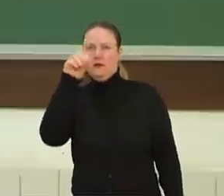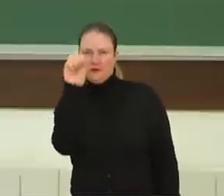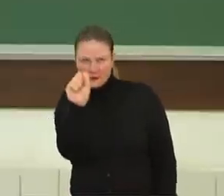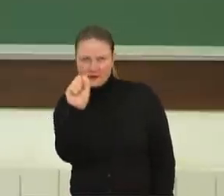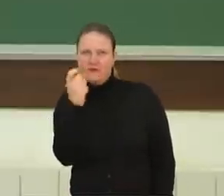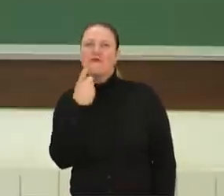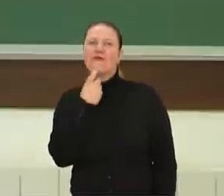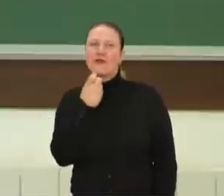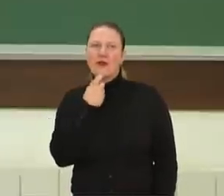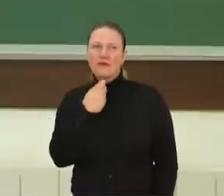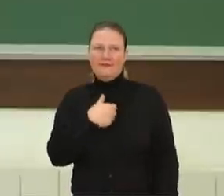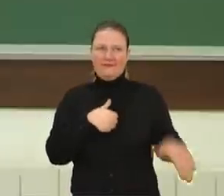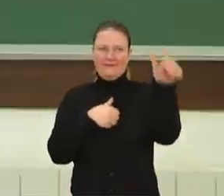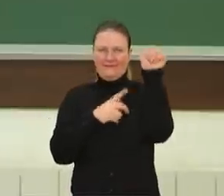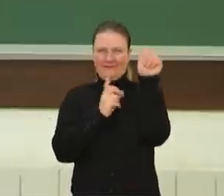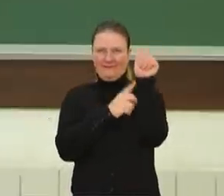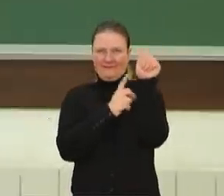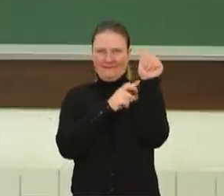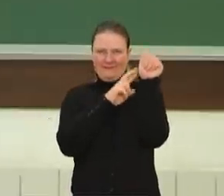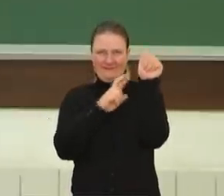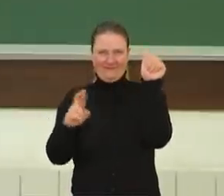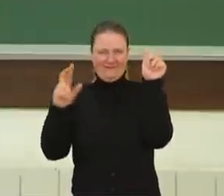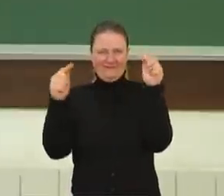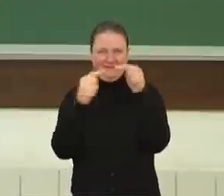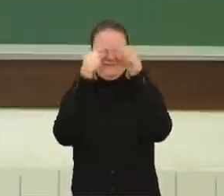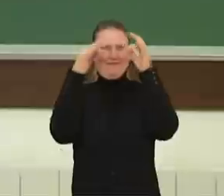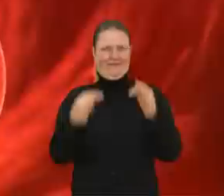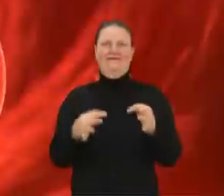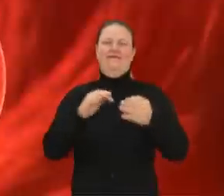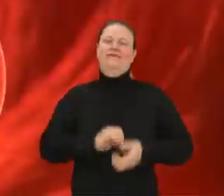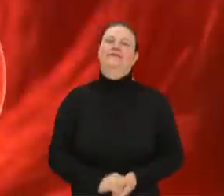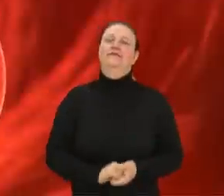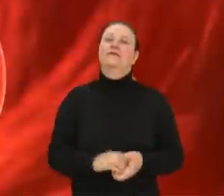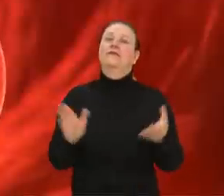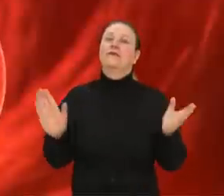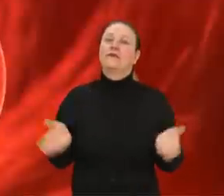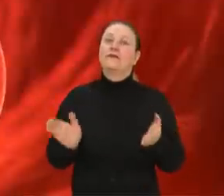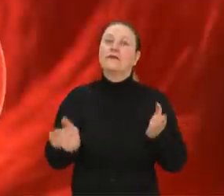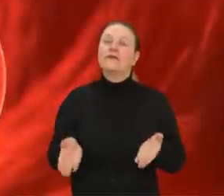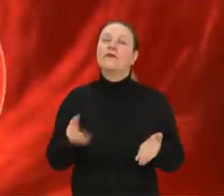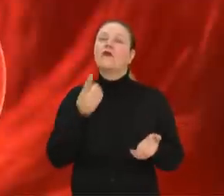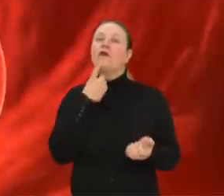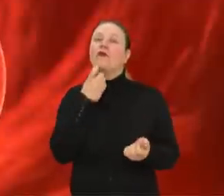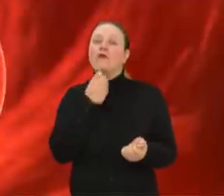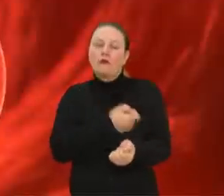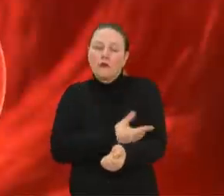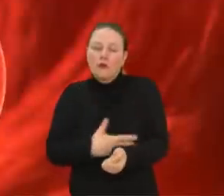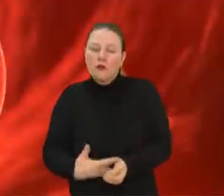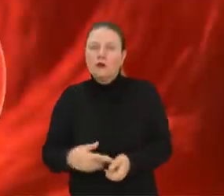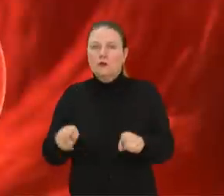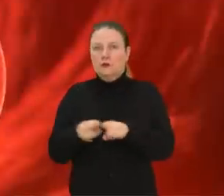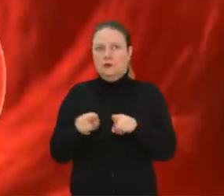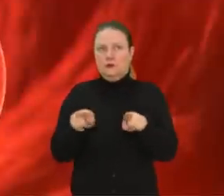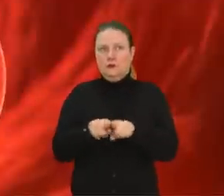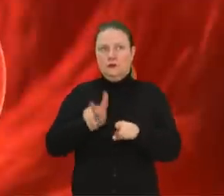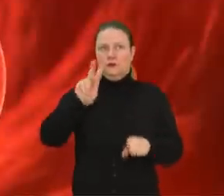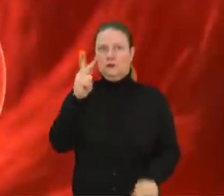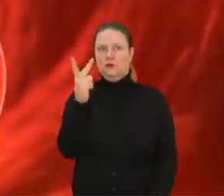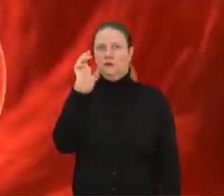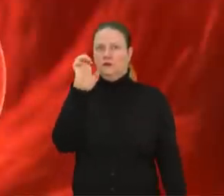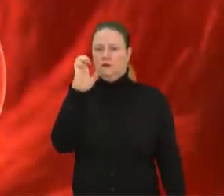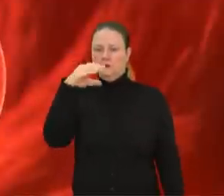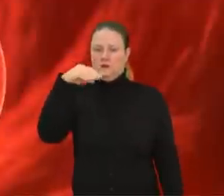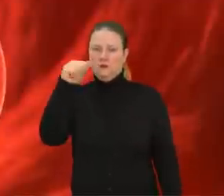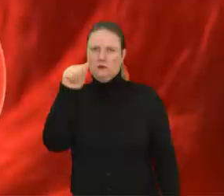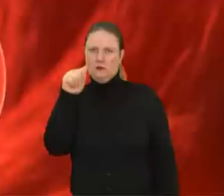a alternativa A. Seguindo, então os glóbulos vermelhos, também chamados de hemácias, né,